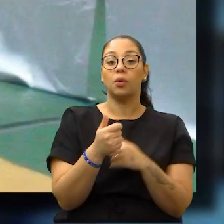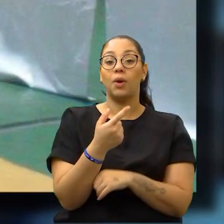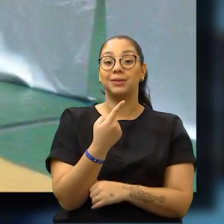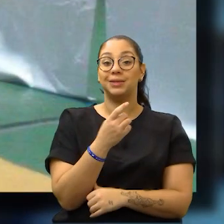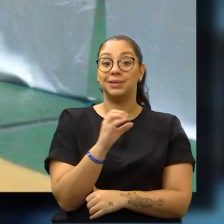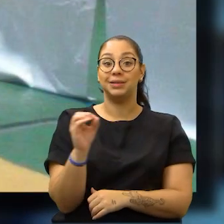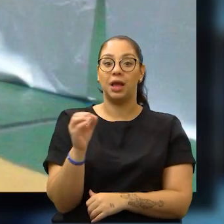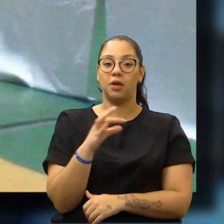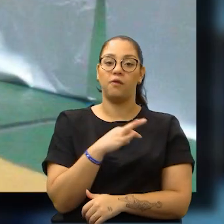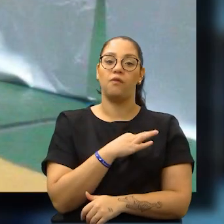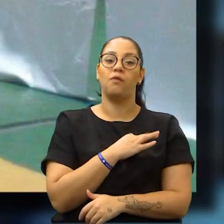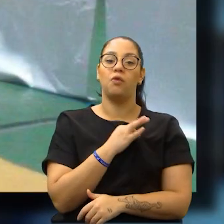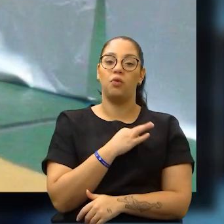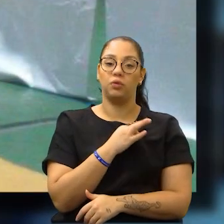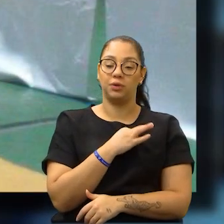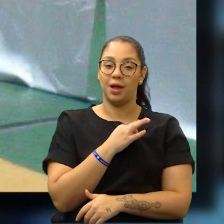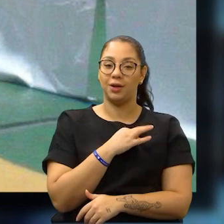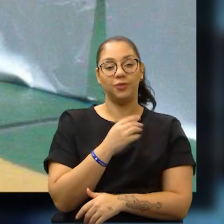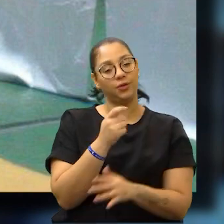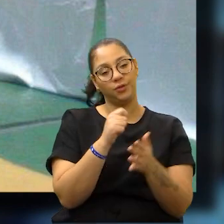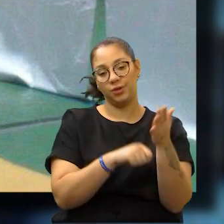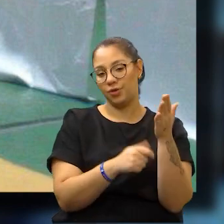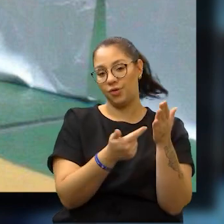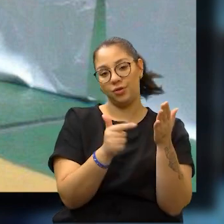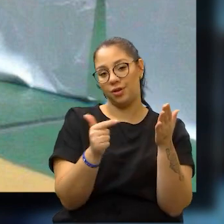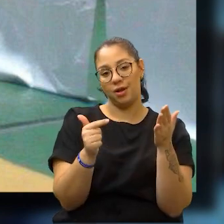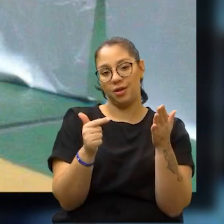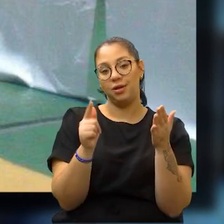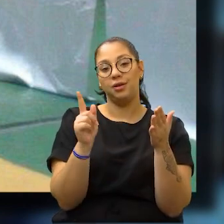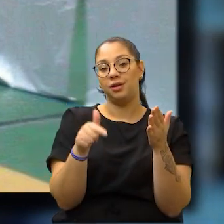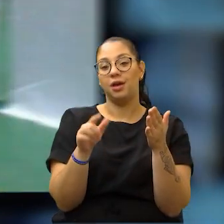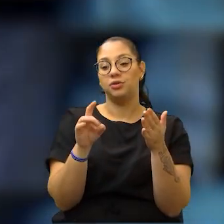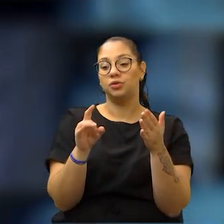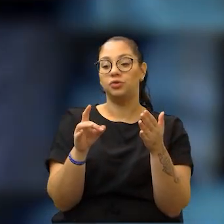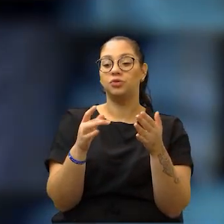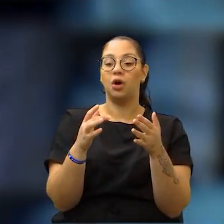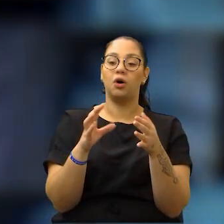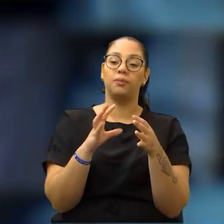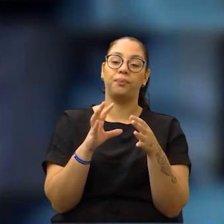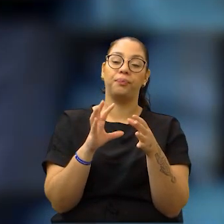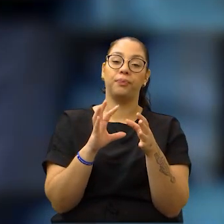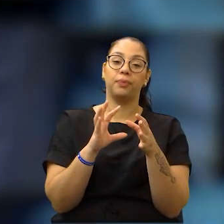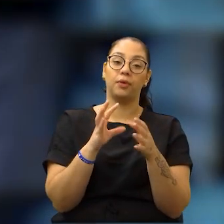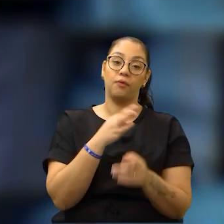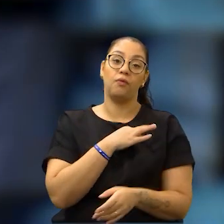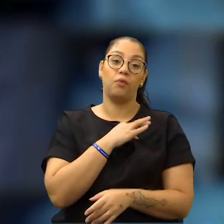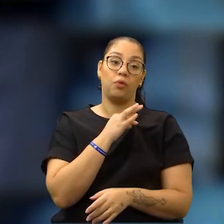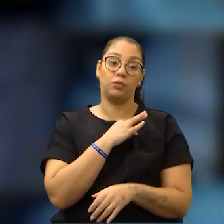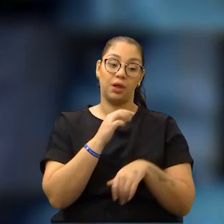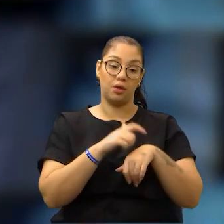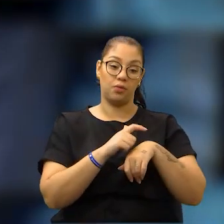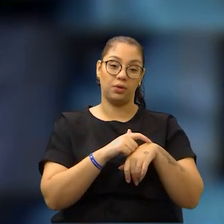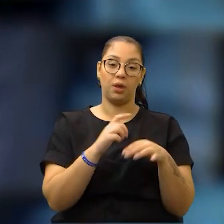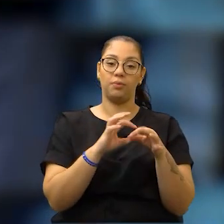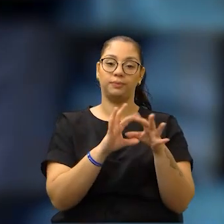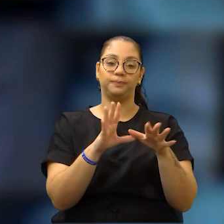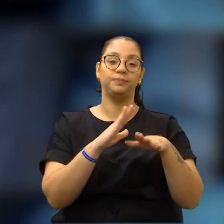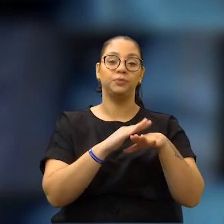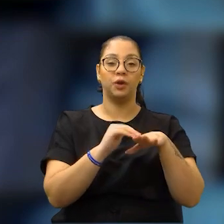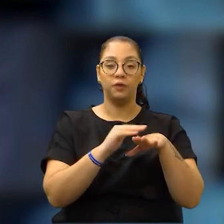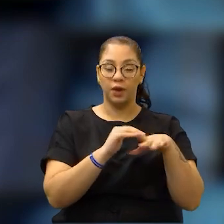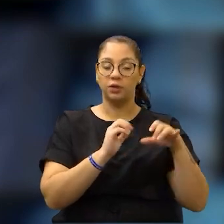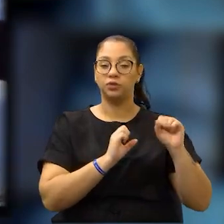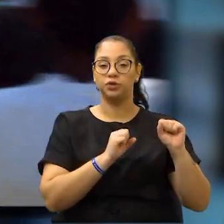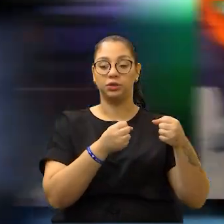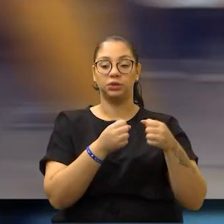quase 100 voluntários, sem carteira registrada, né? Que vem dar o seu tempo de afeto, o seu tempo